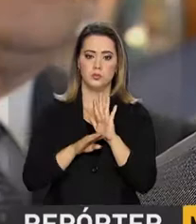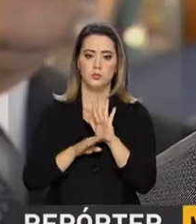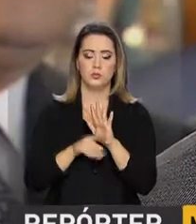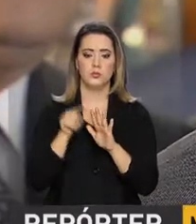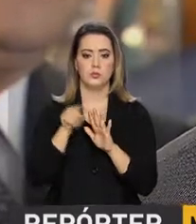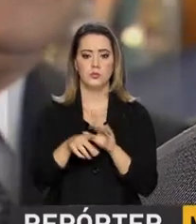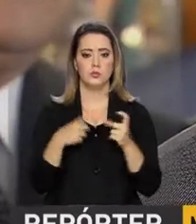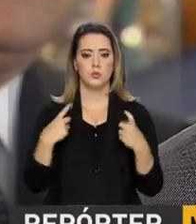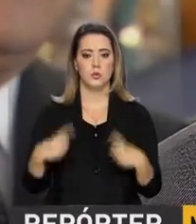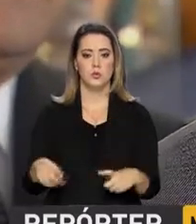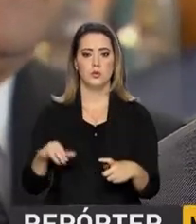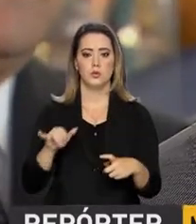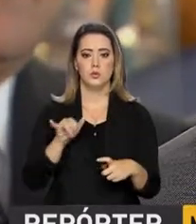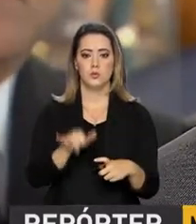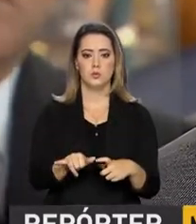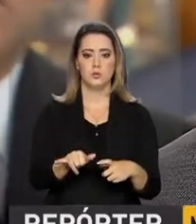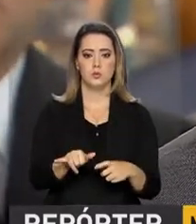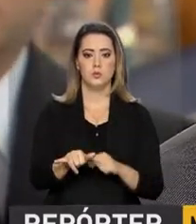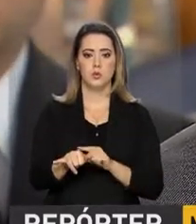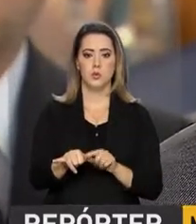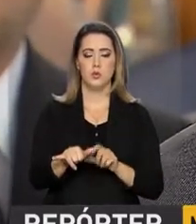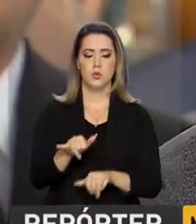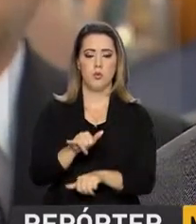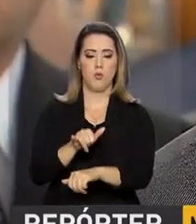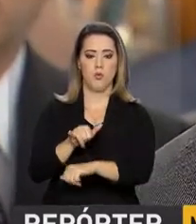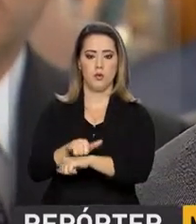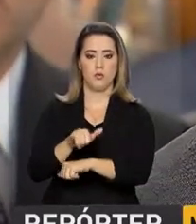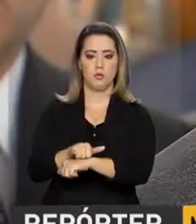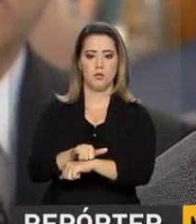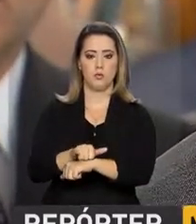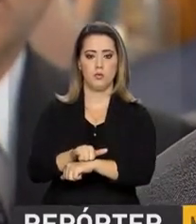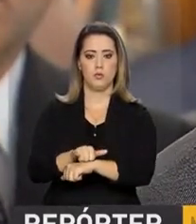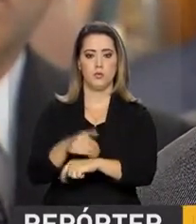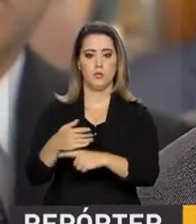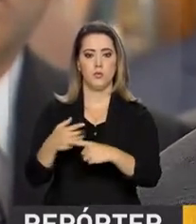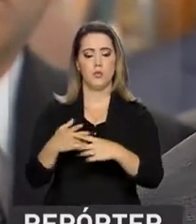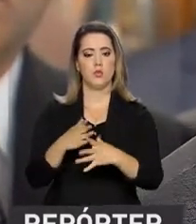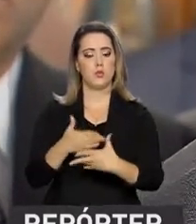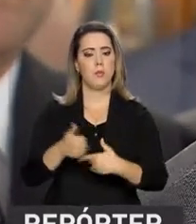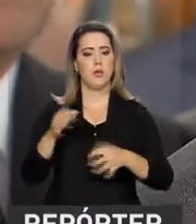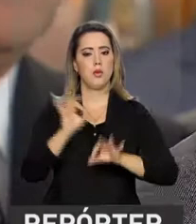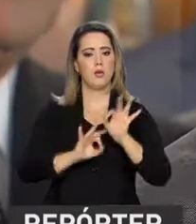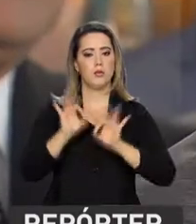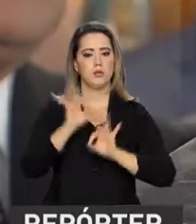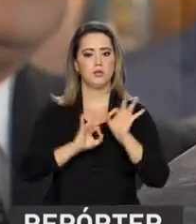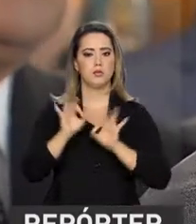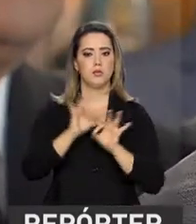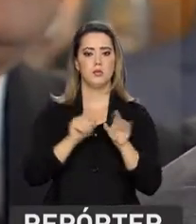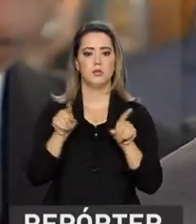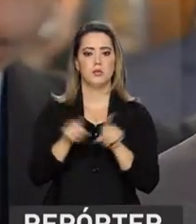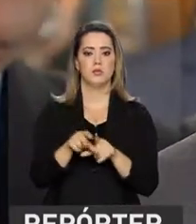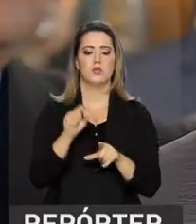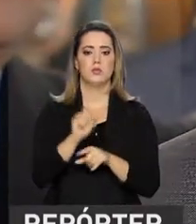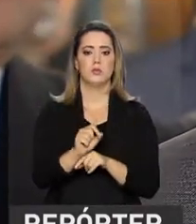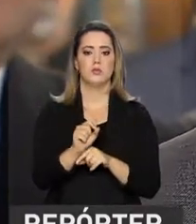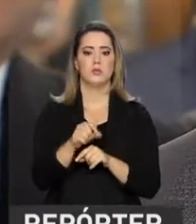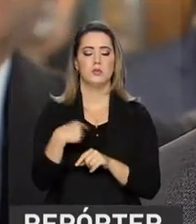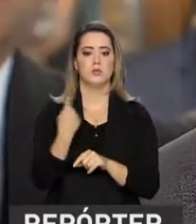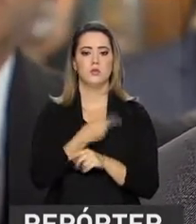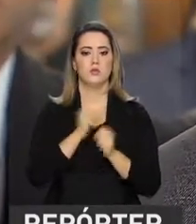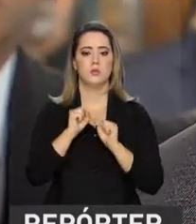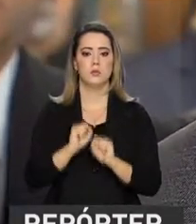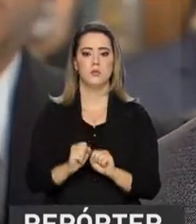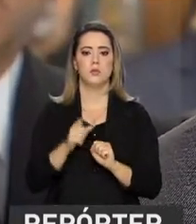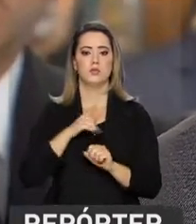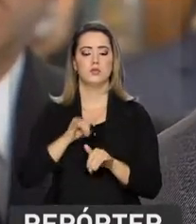eu o porto é determinada região retirar as restrições fazem o patrulhamento noturno para que a gente possa se possa